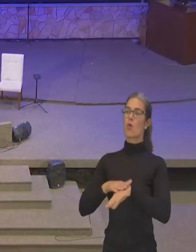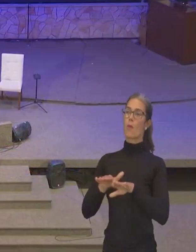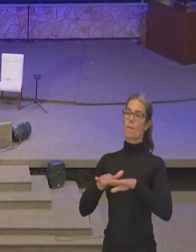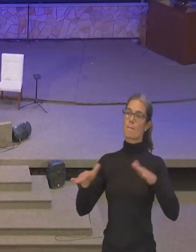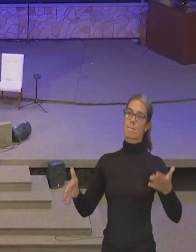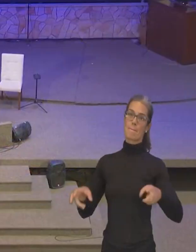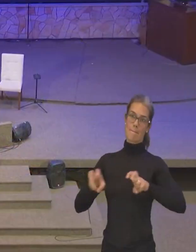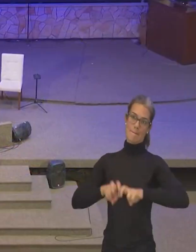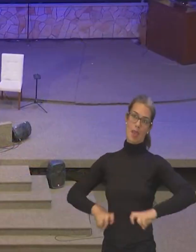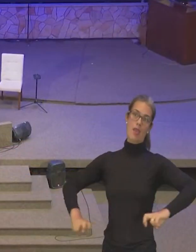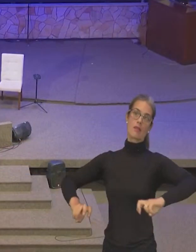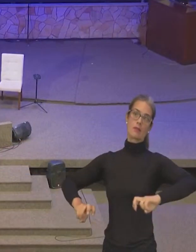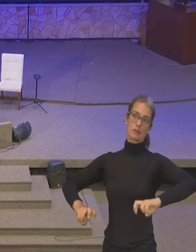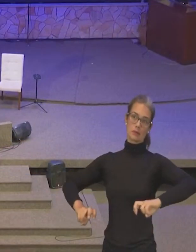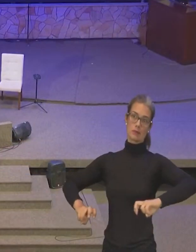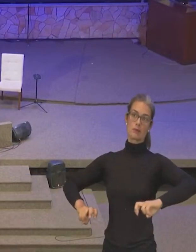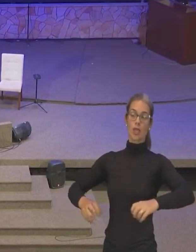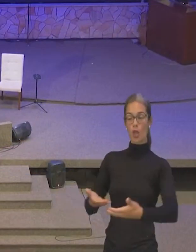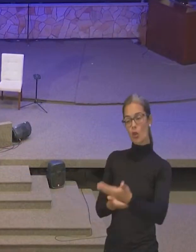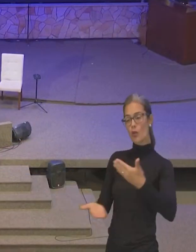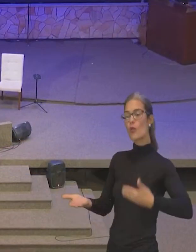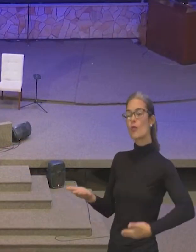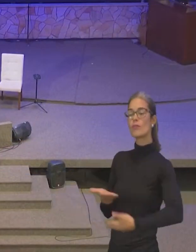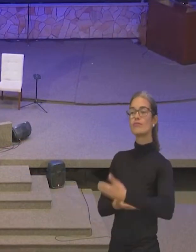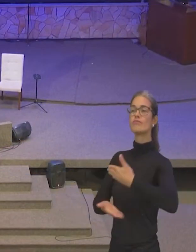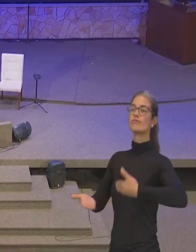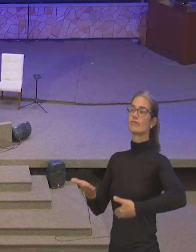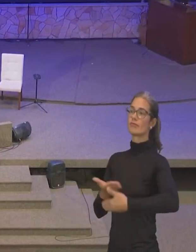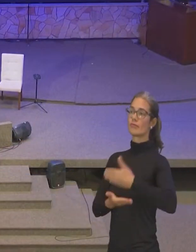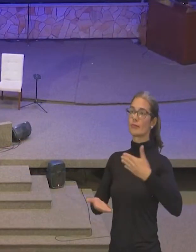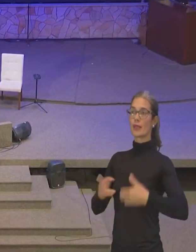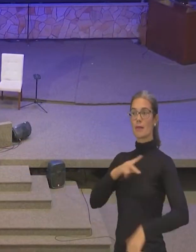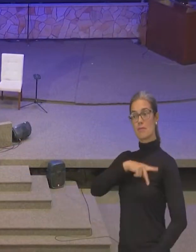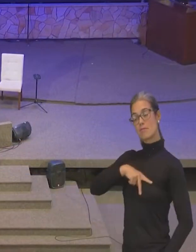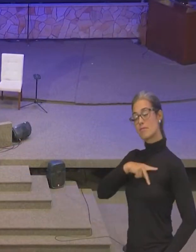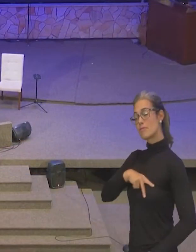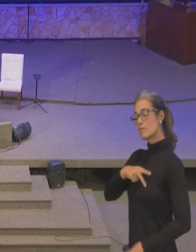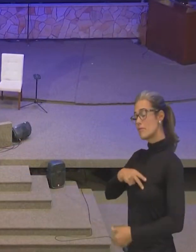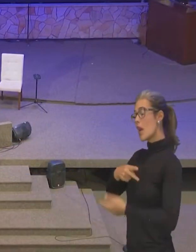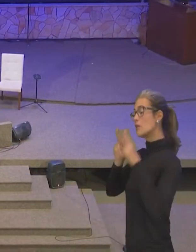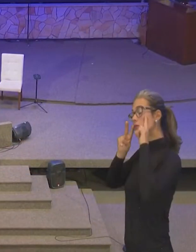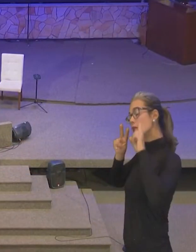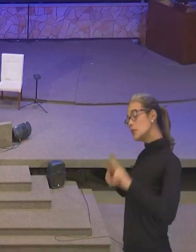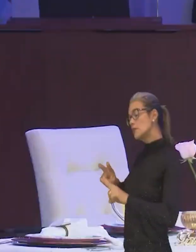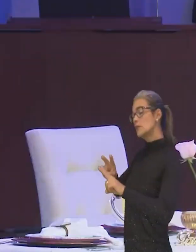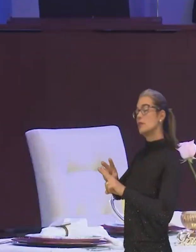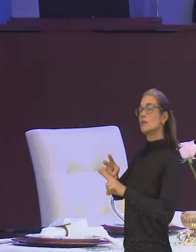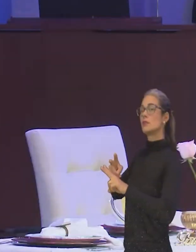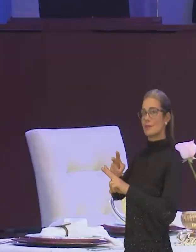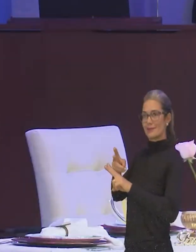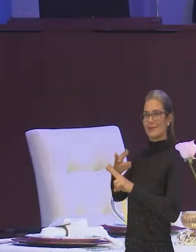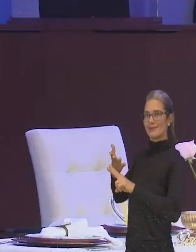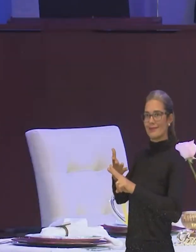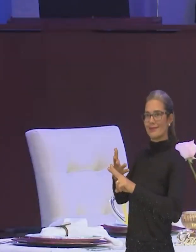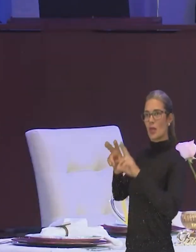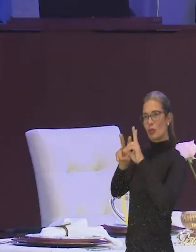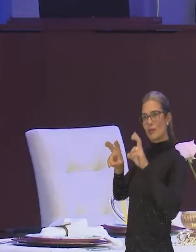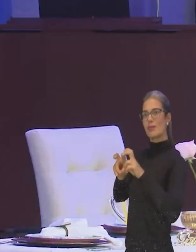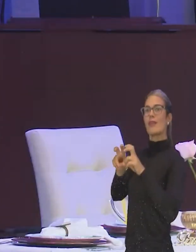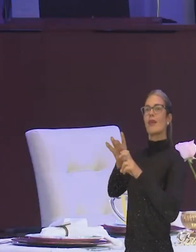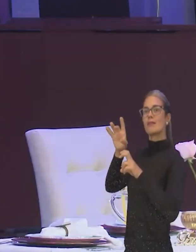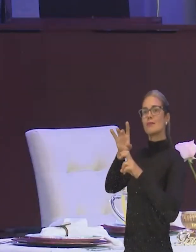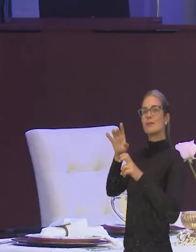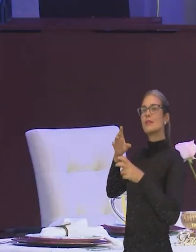e ele compartilhou aquilo que ele conhecia de Deus, e houve troca